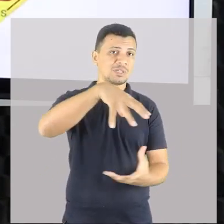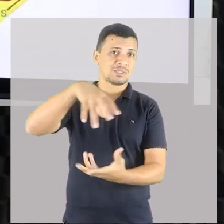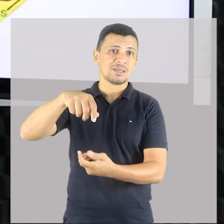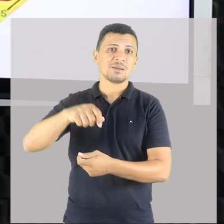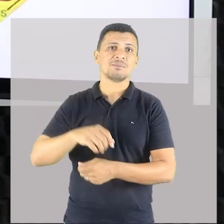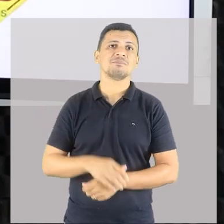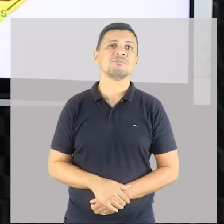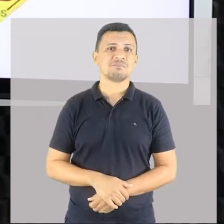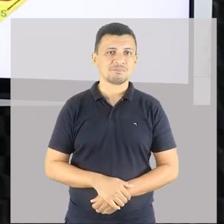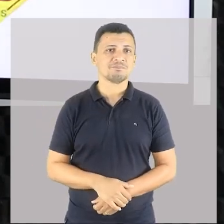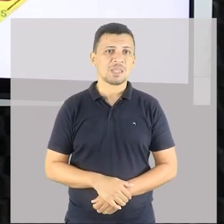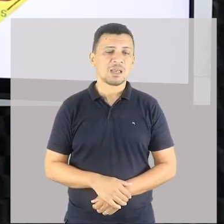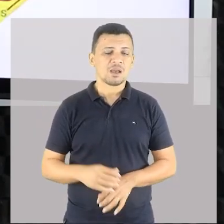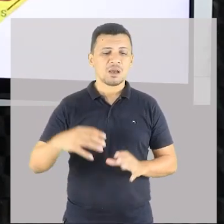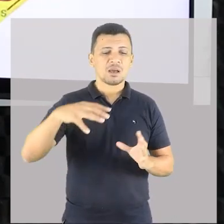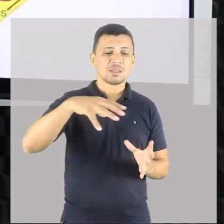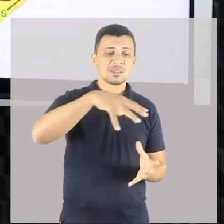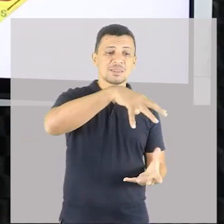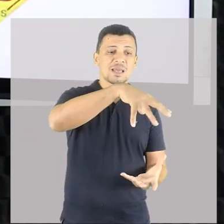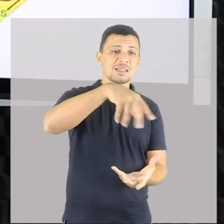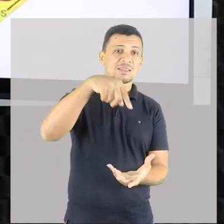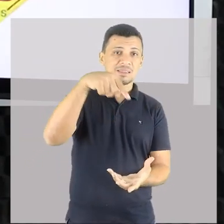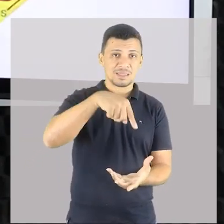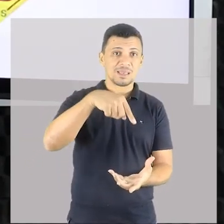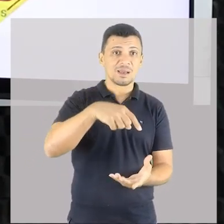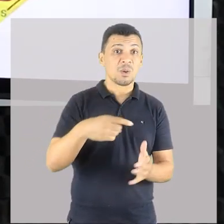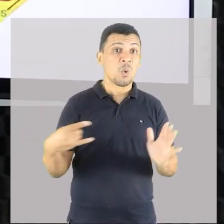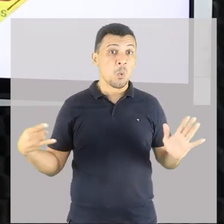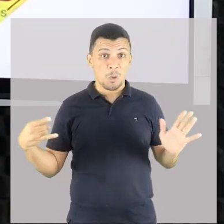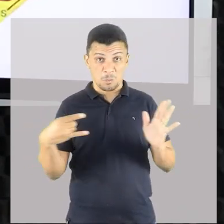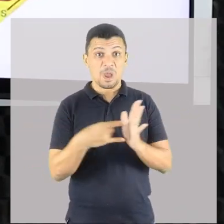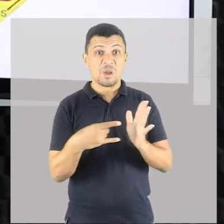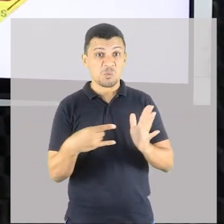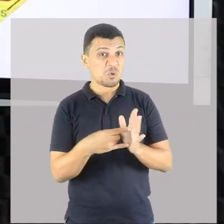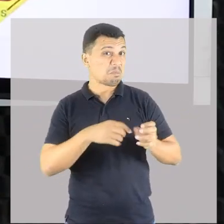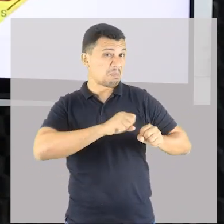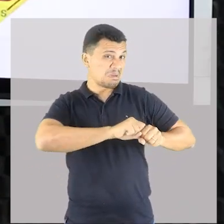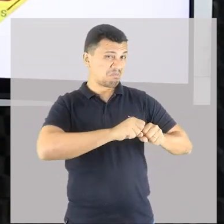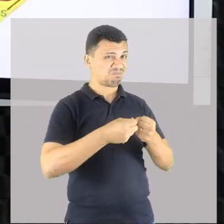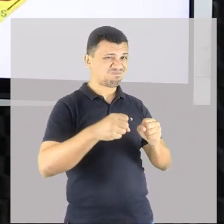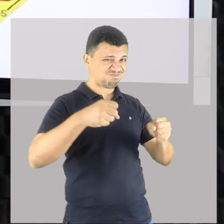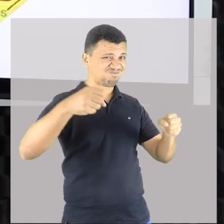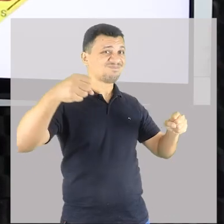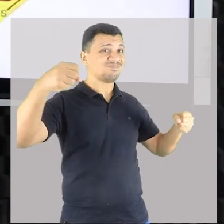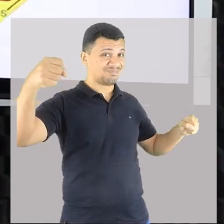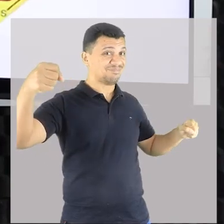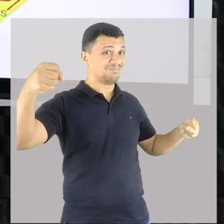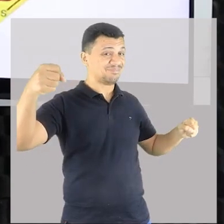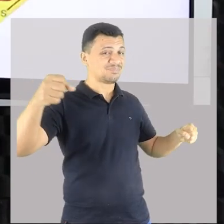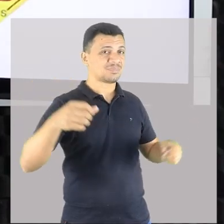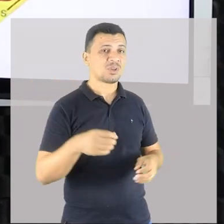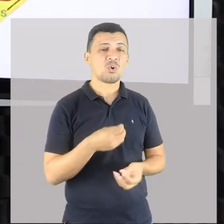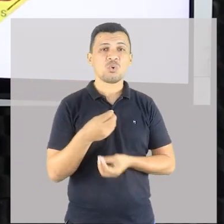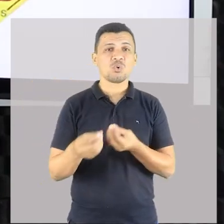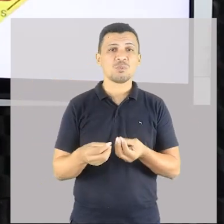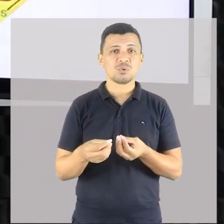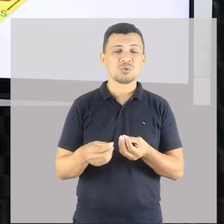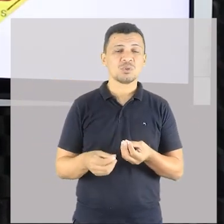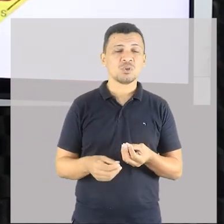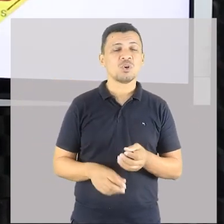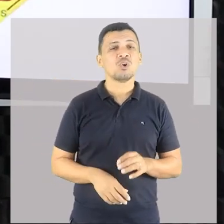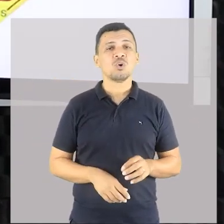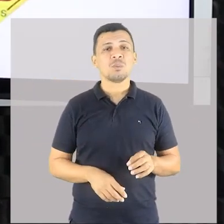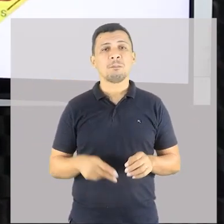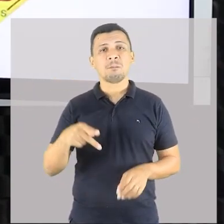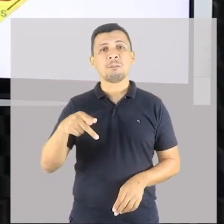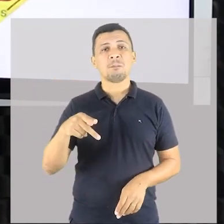planeta ele funciona como se fosse um ímã gigantesco, tá? Onde o polo sul do